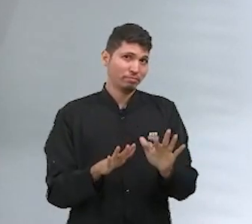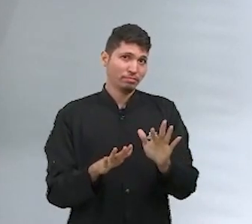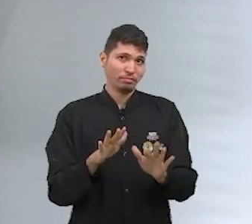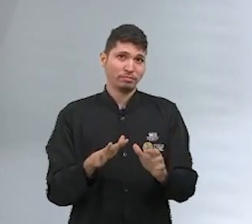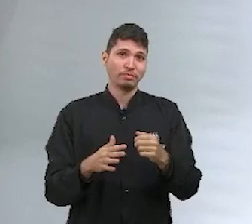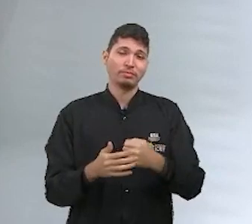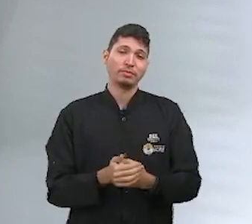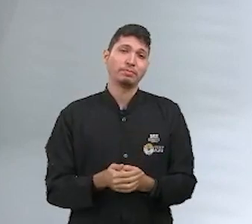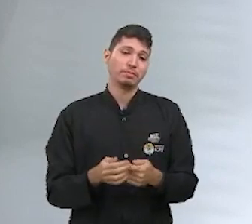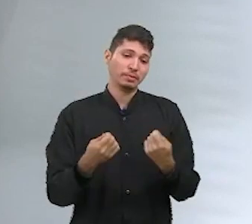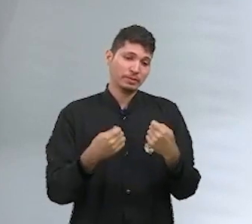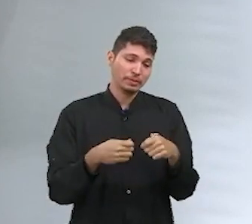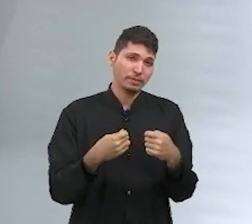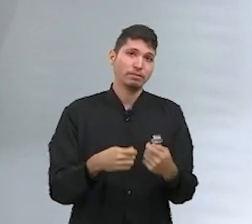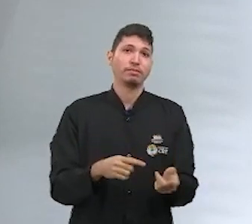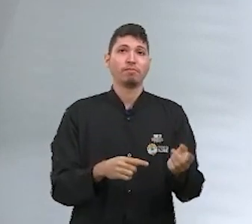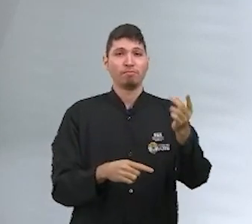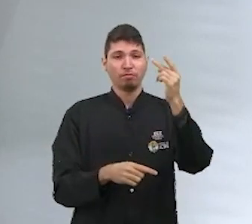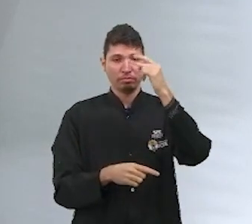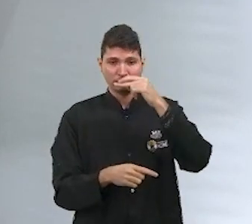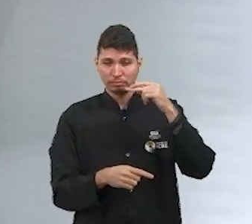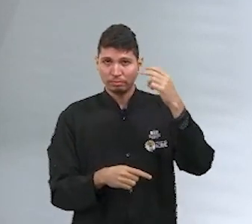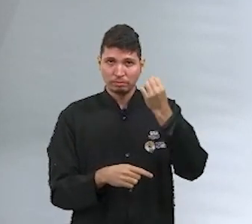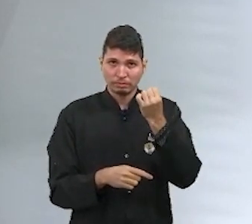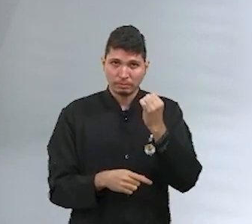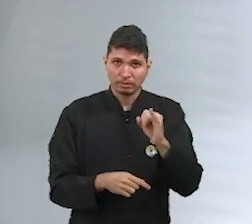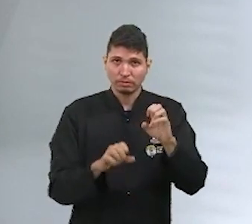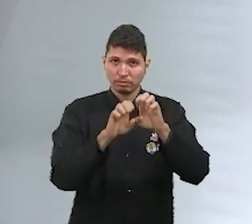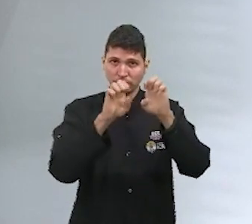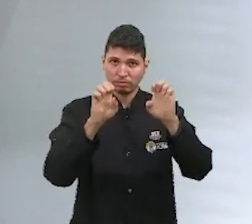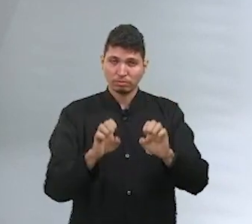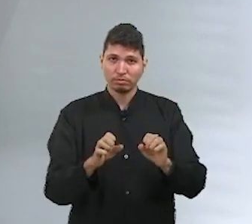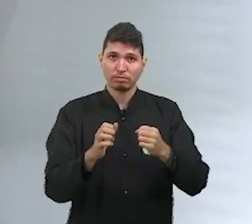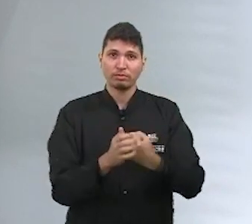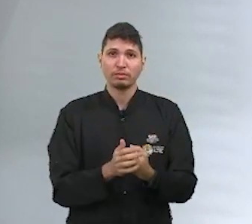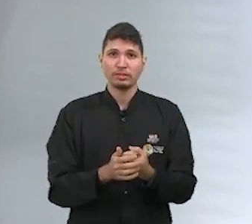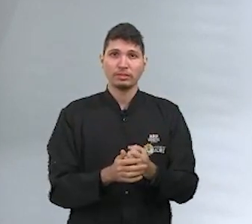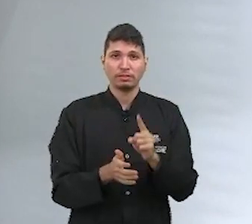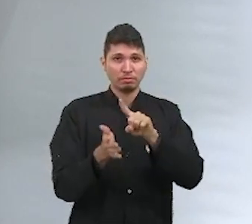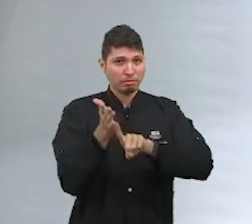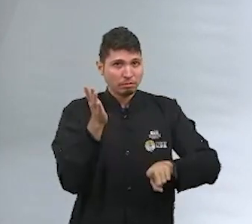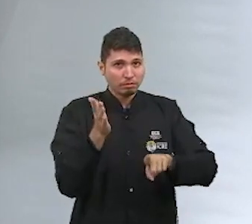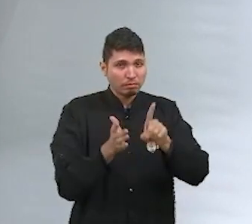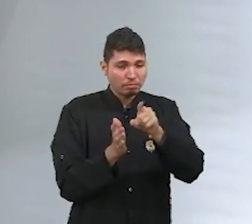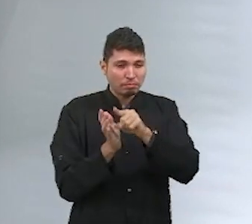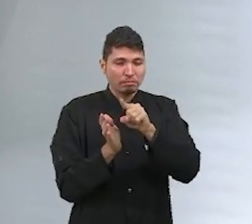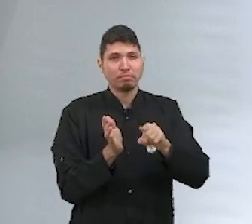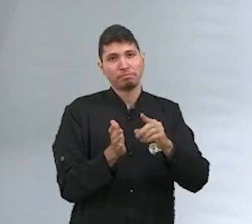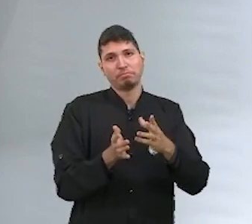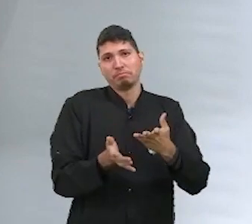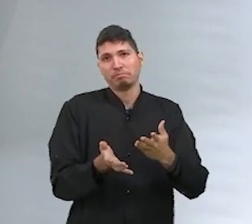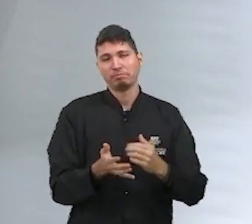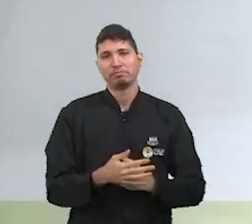todo um contexto, se os vetores vão se anular ou não para chegar a essa conclusão.